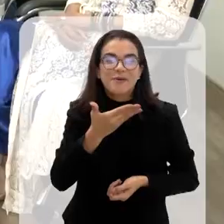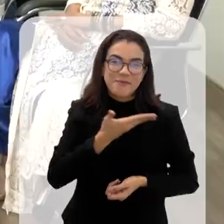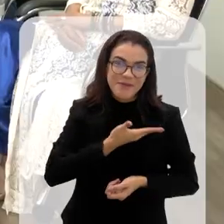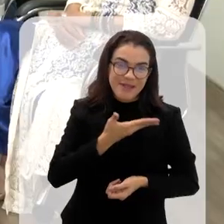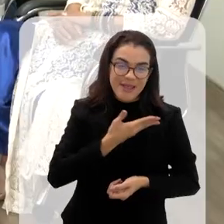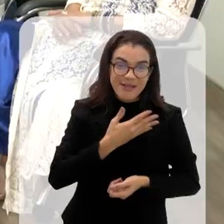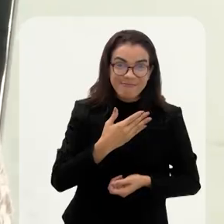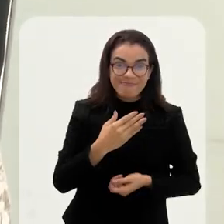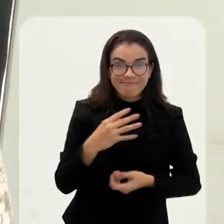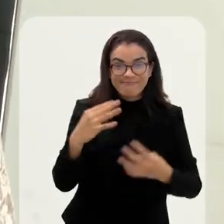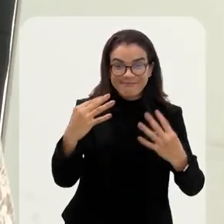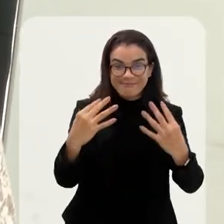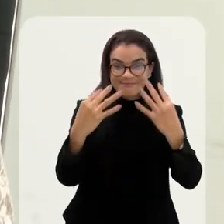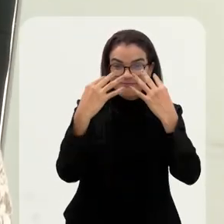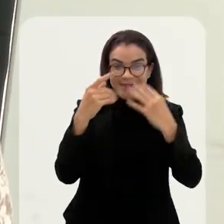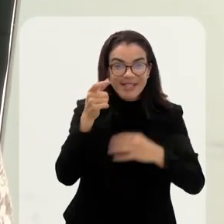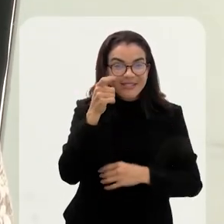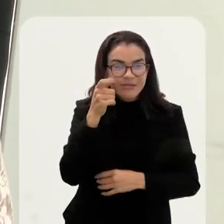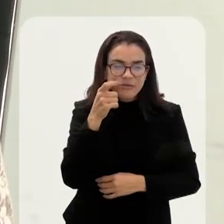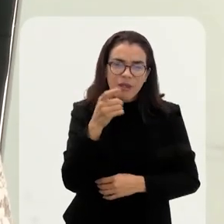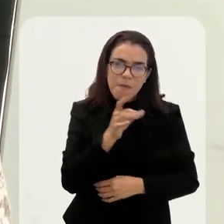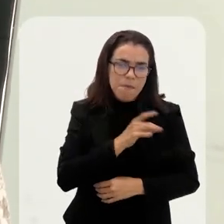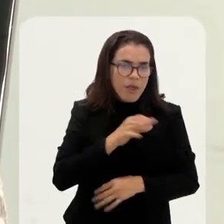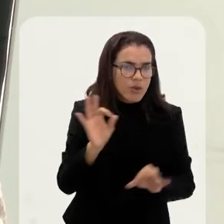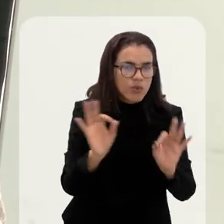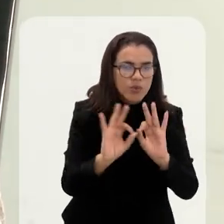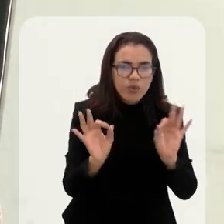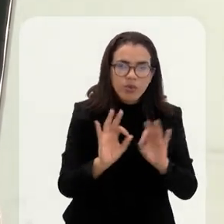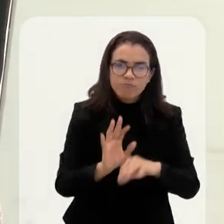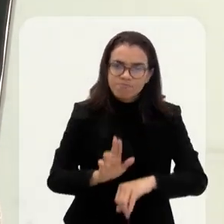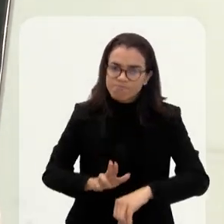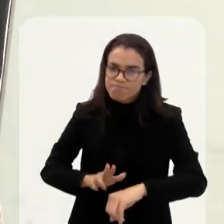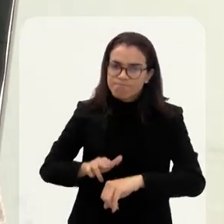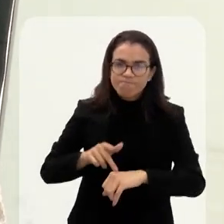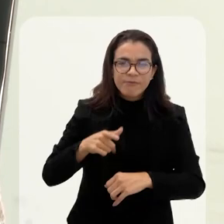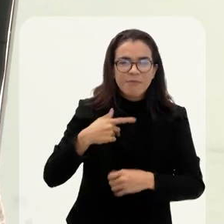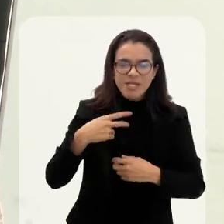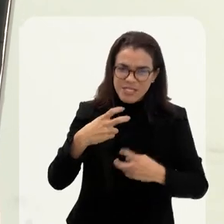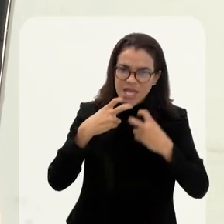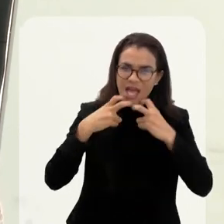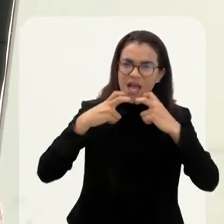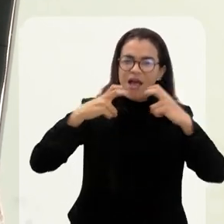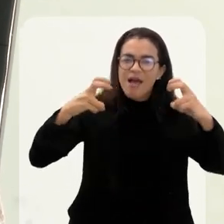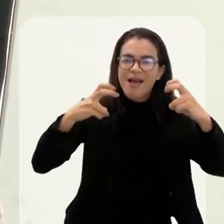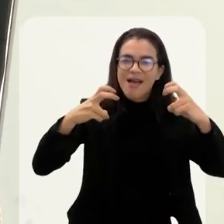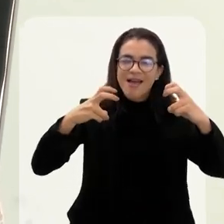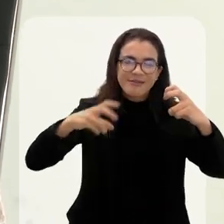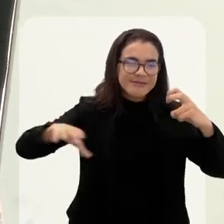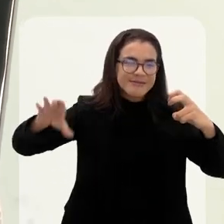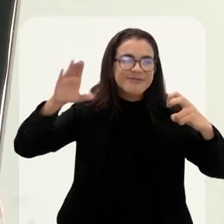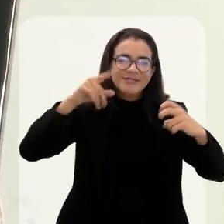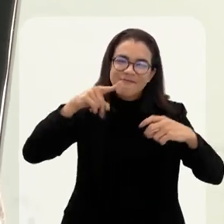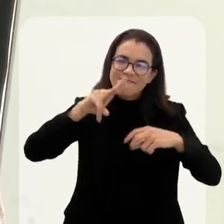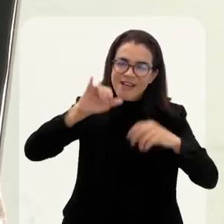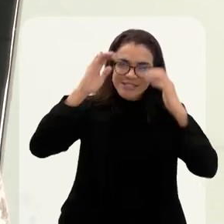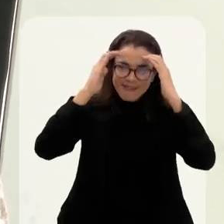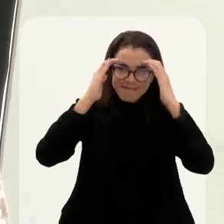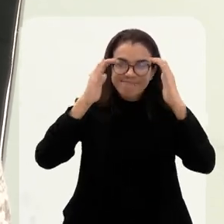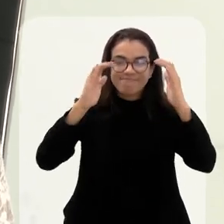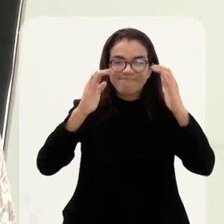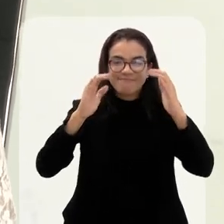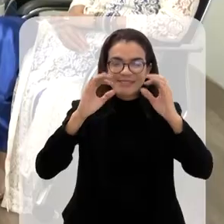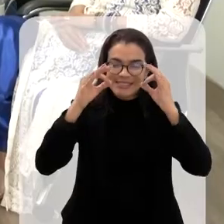Amiga e mulher que está nos assistindo, não tenham medo, levante sempre a sua voz, você será ouvida,